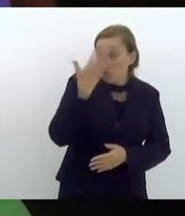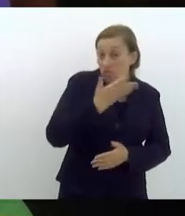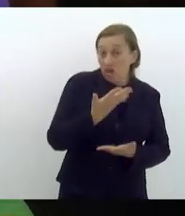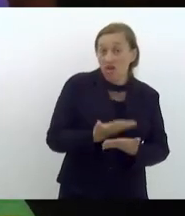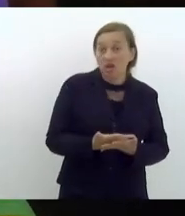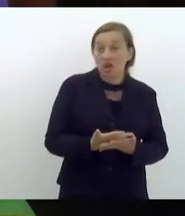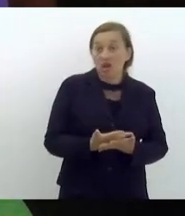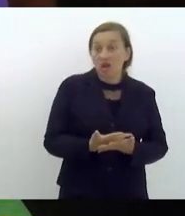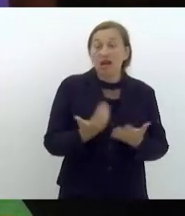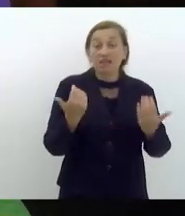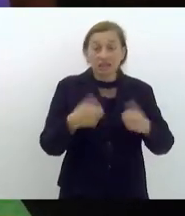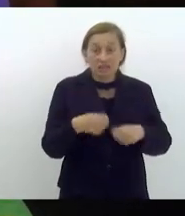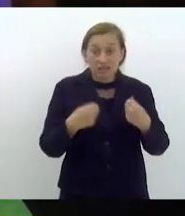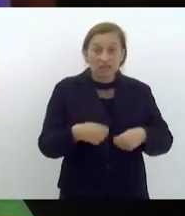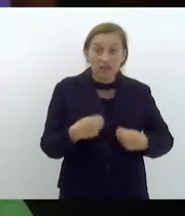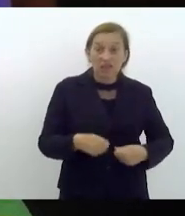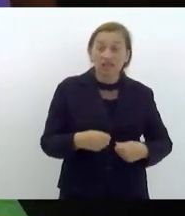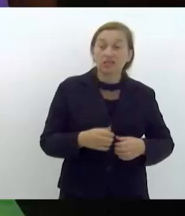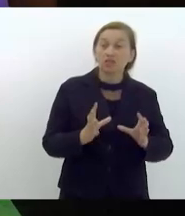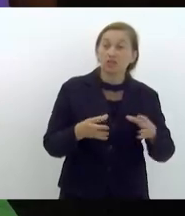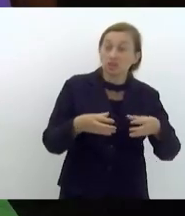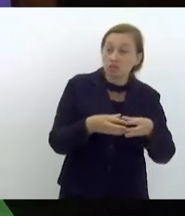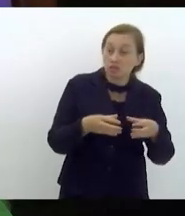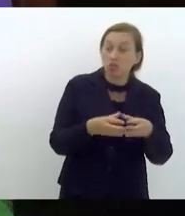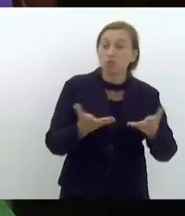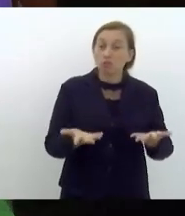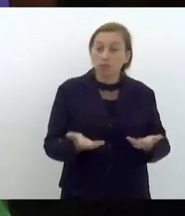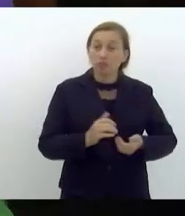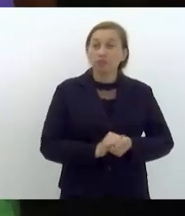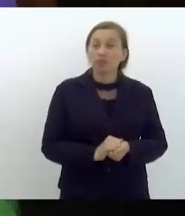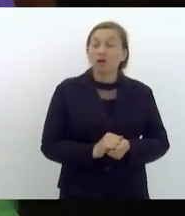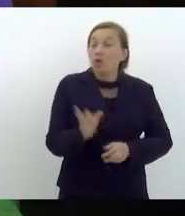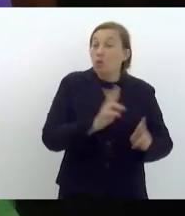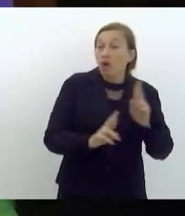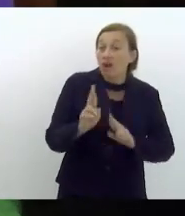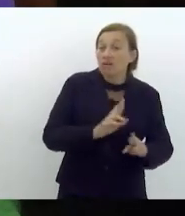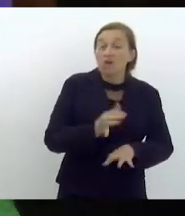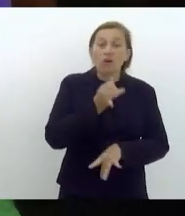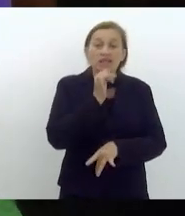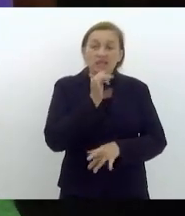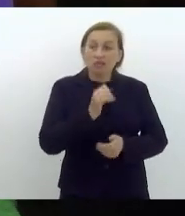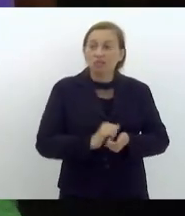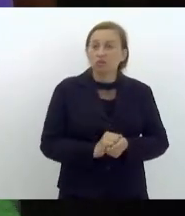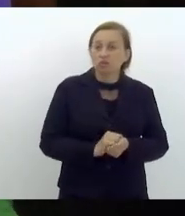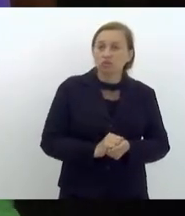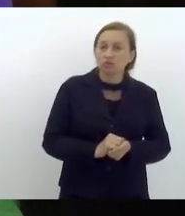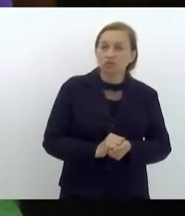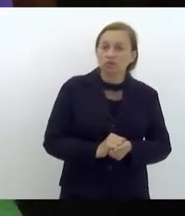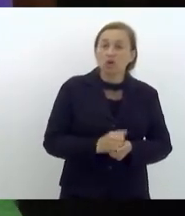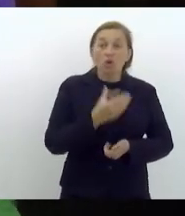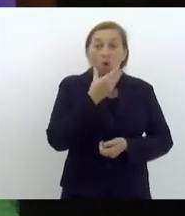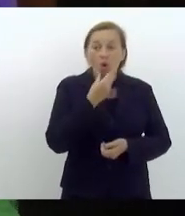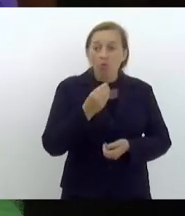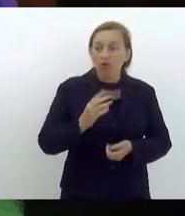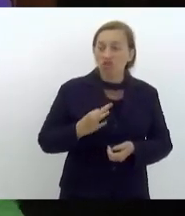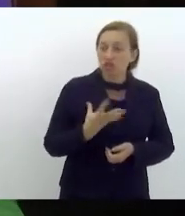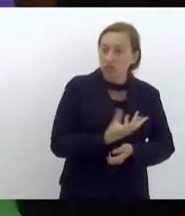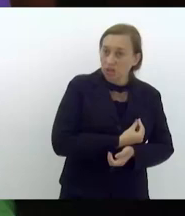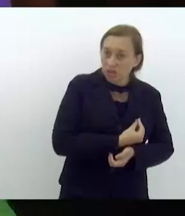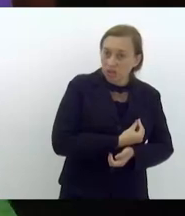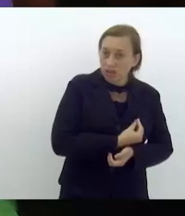vêm as especificidades então especificidade com relação por exemplo aos homens trans